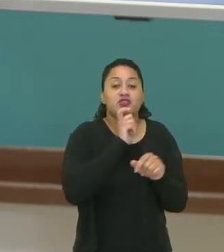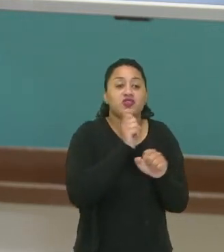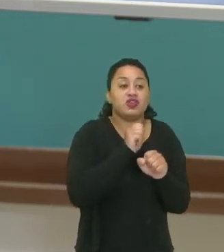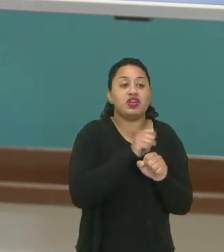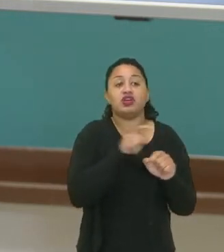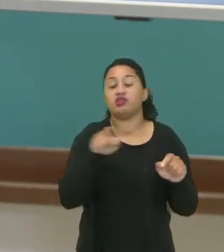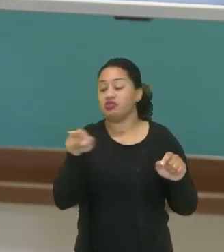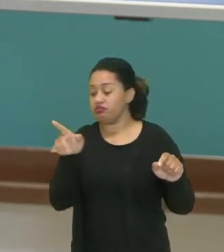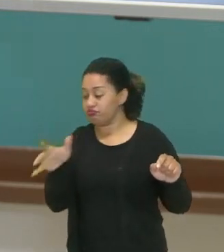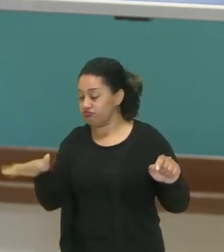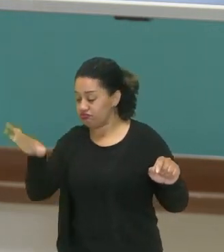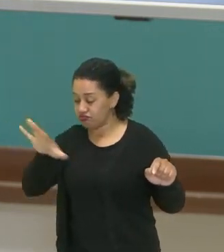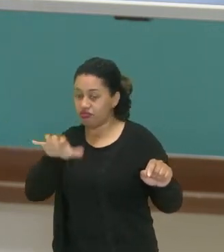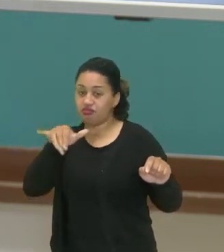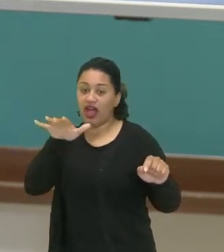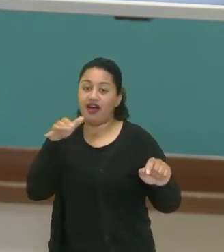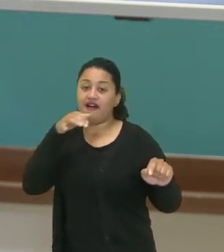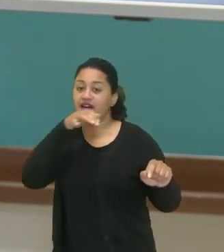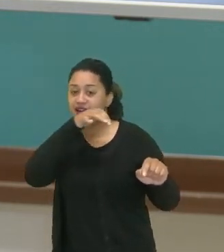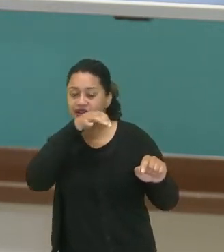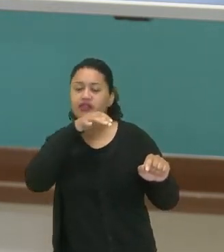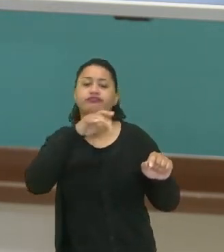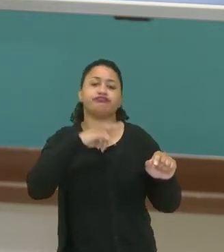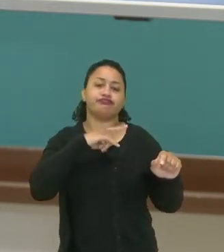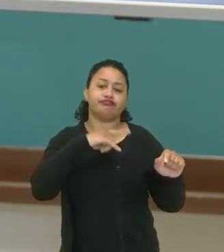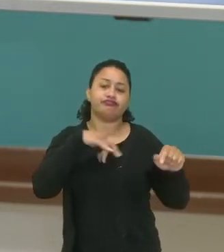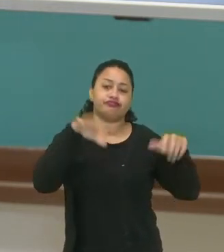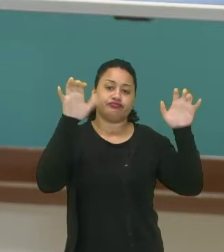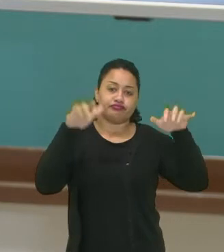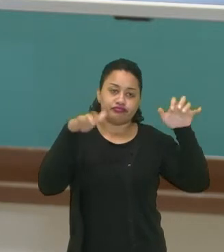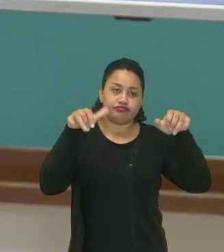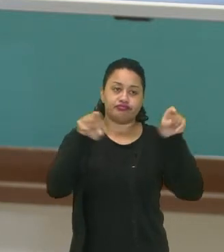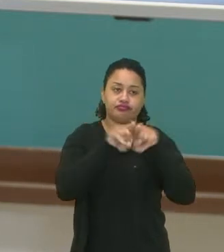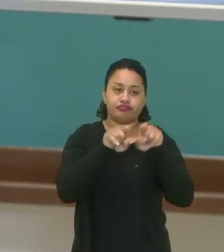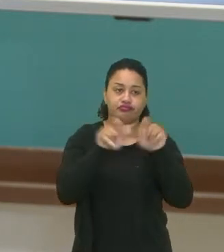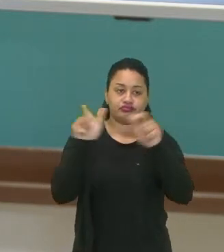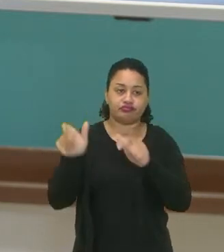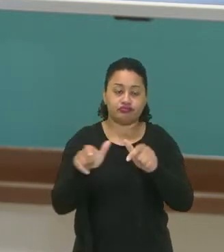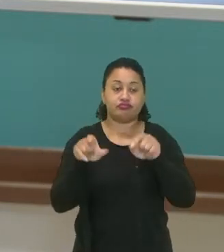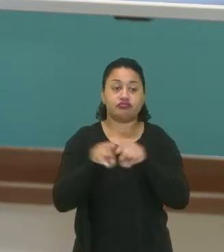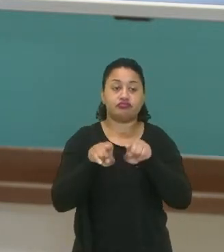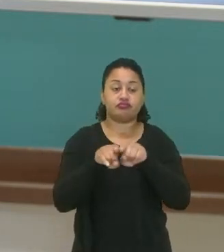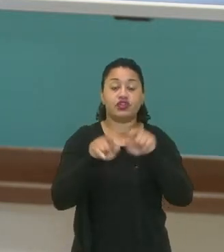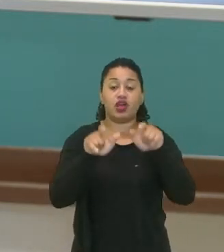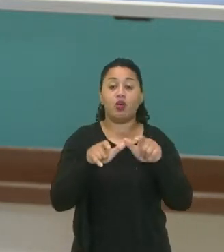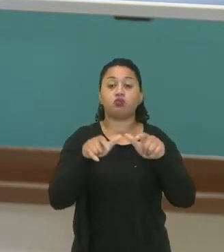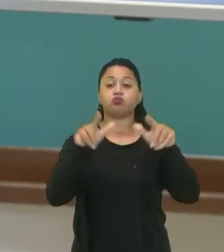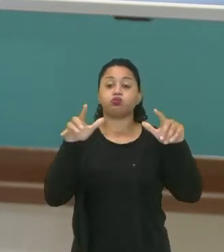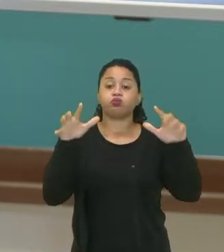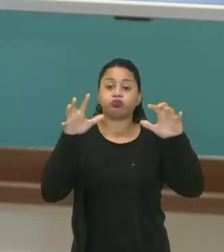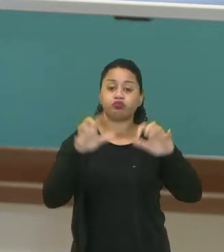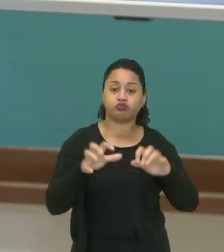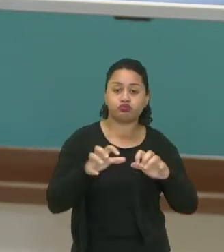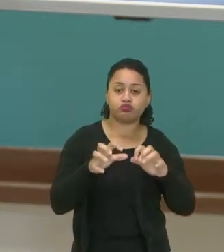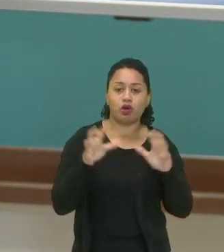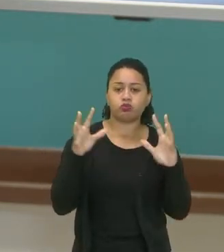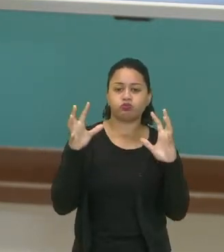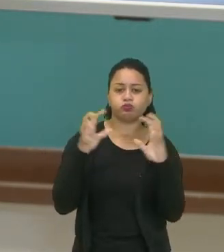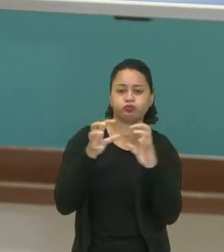quente, Trazendo então mais chuva para essa região. E também as zonas de alta e de baixa pressão atmosférica, gerando, por